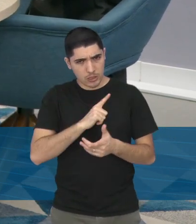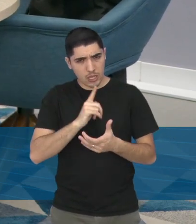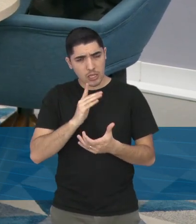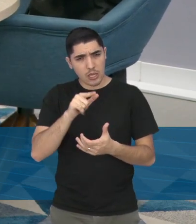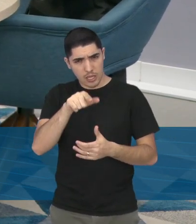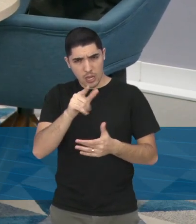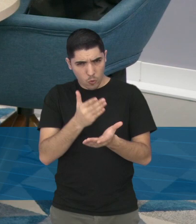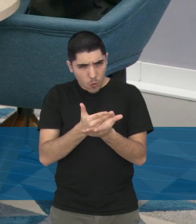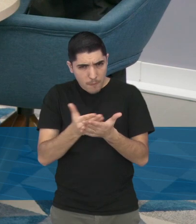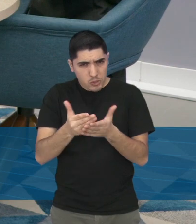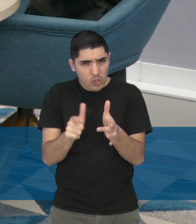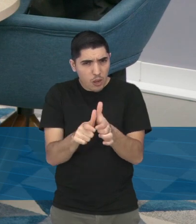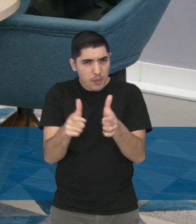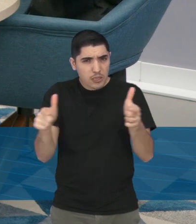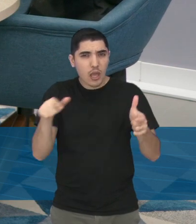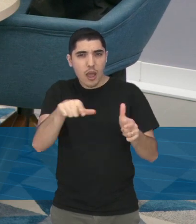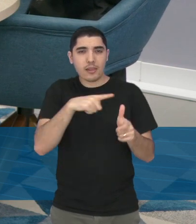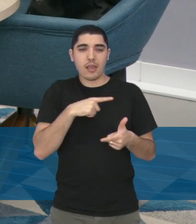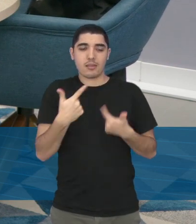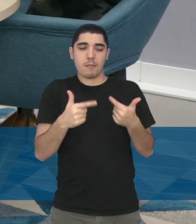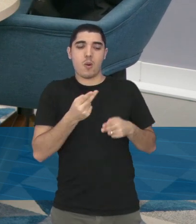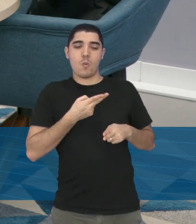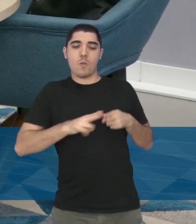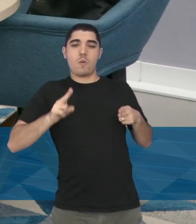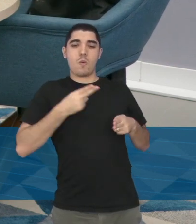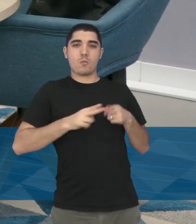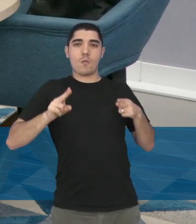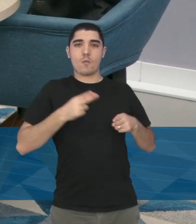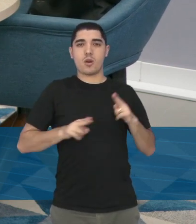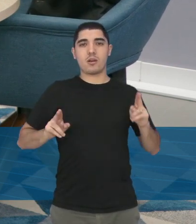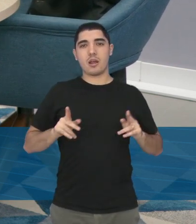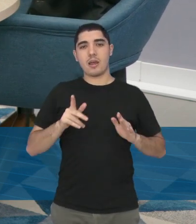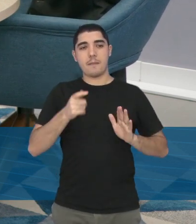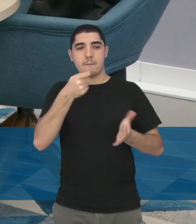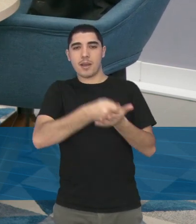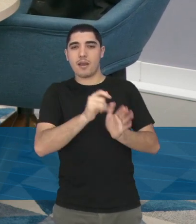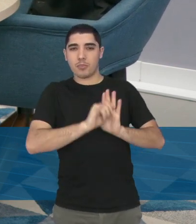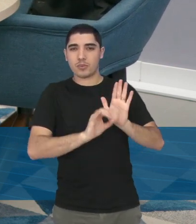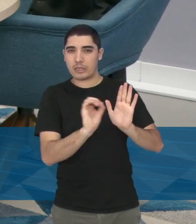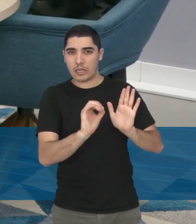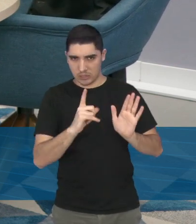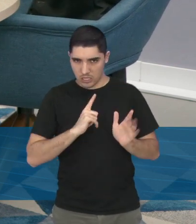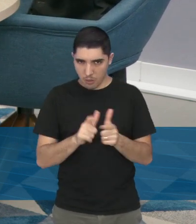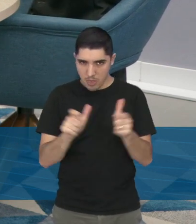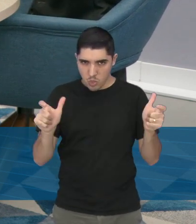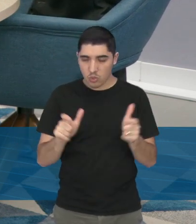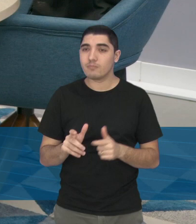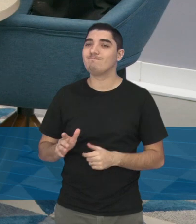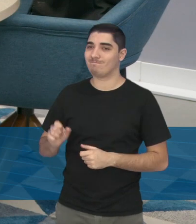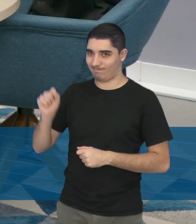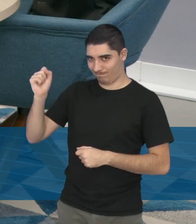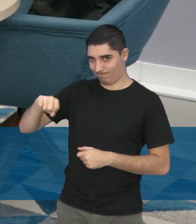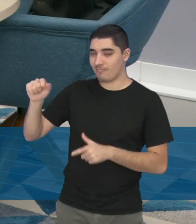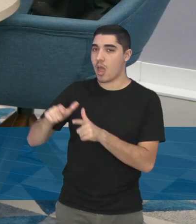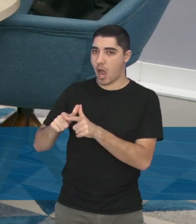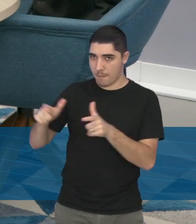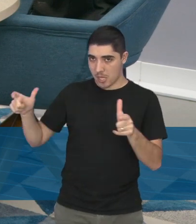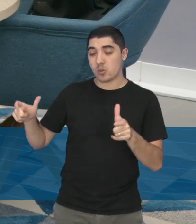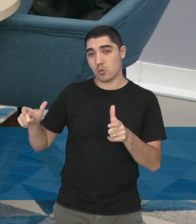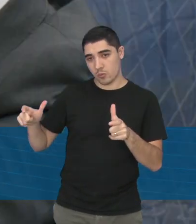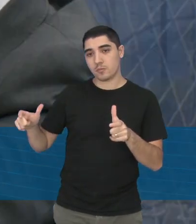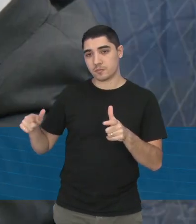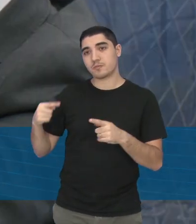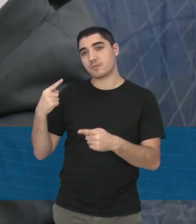em relação à pejotização? Sim. O que aconteceu foi o seguinte, havia um aumento contínuo do número de processos com a